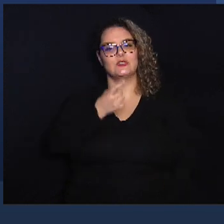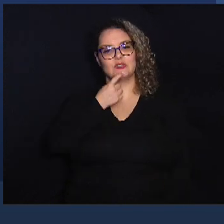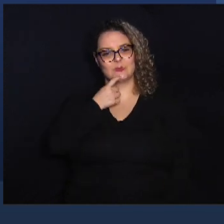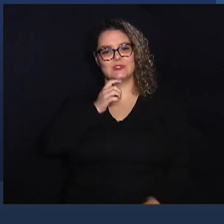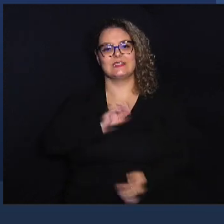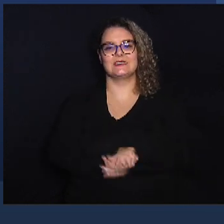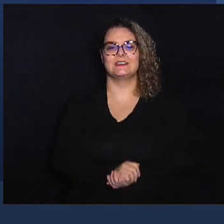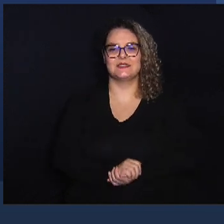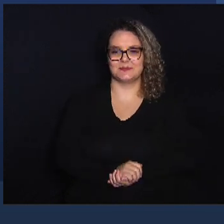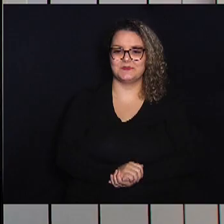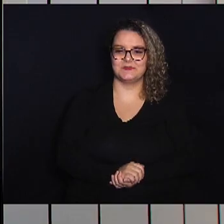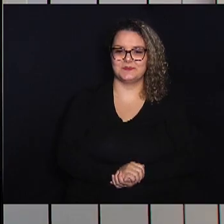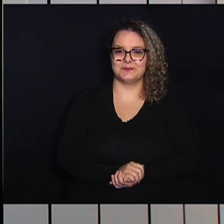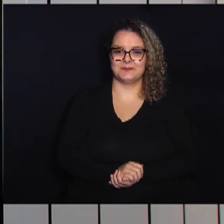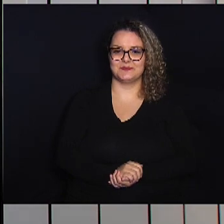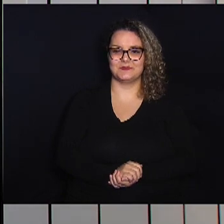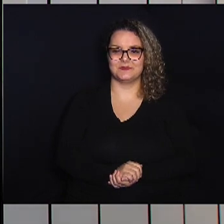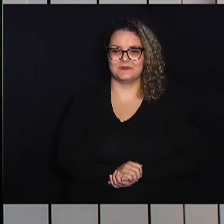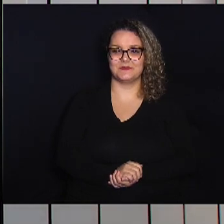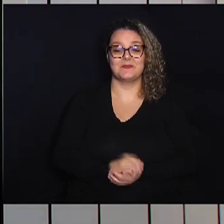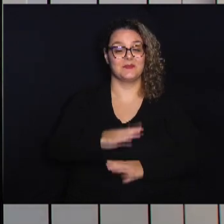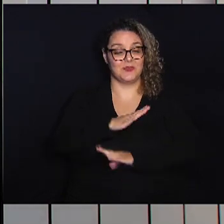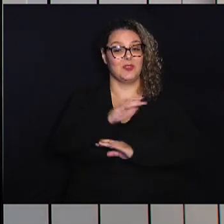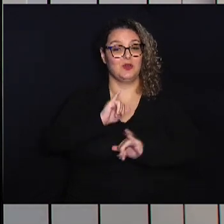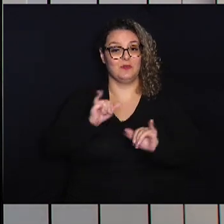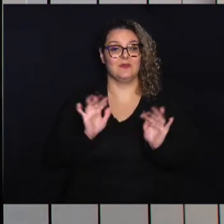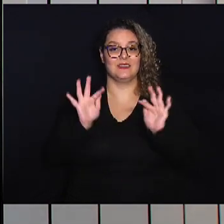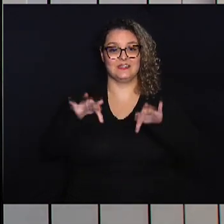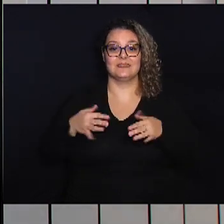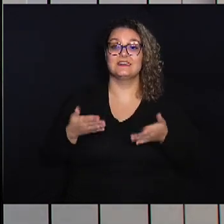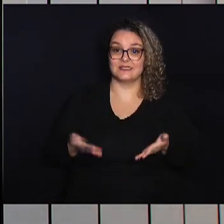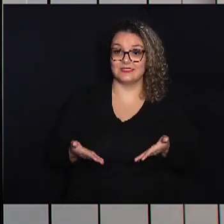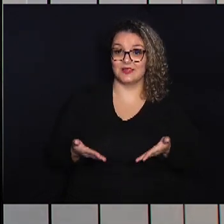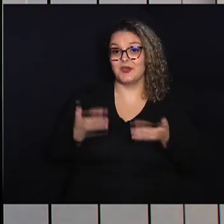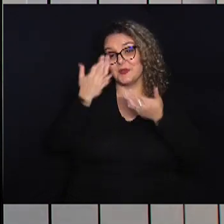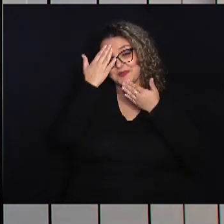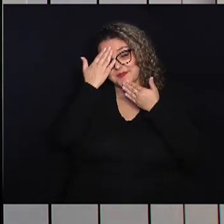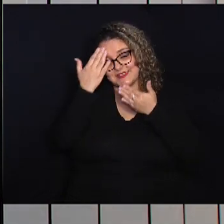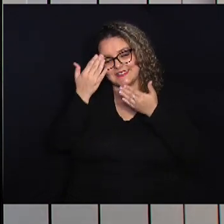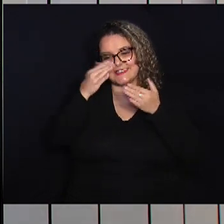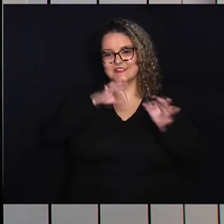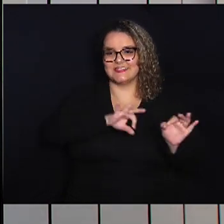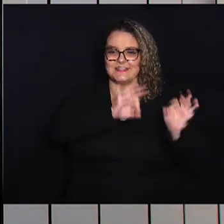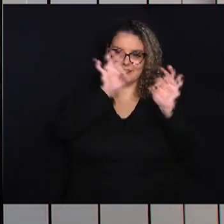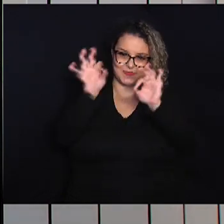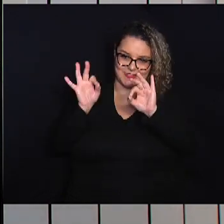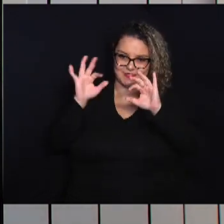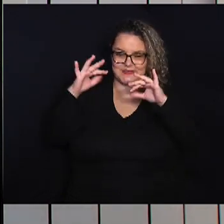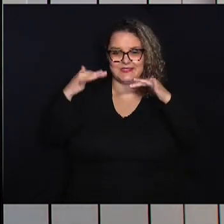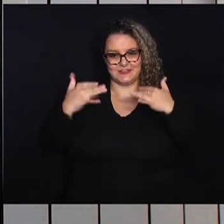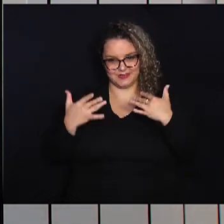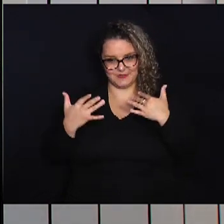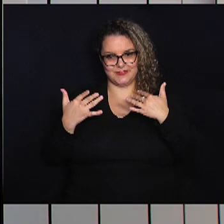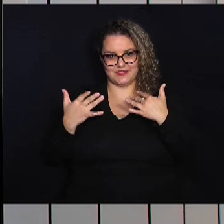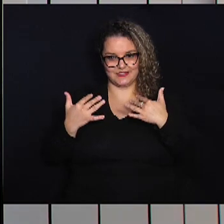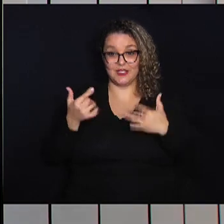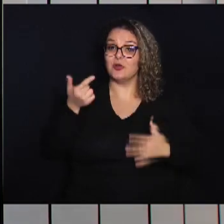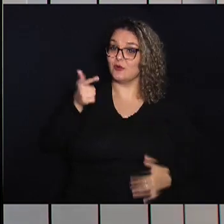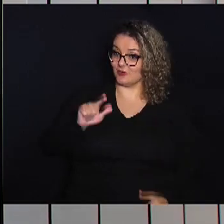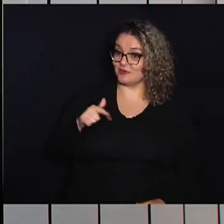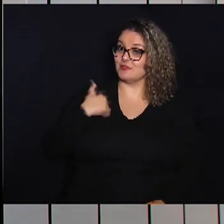de Campinas. O Jornal Câmara Notícia fica por aqui. Muito obrigado pela sua companhia, pela sua